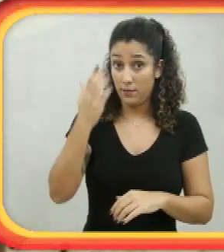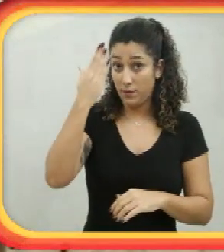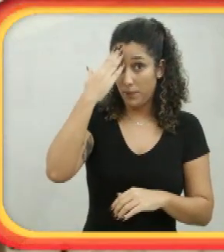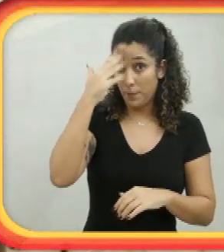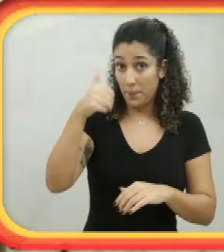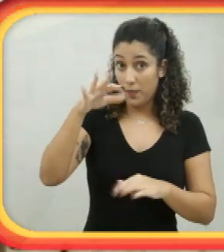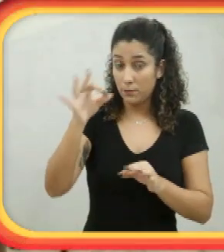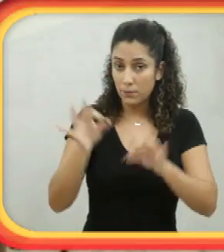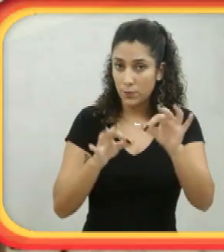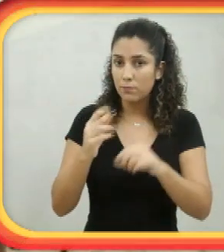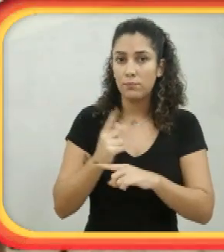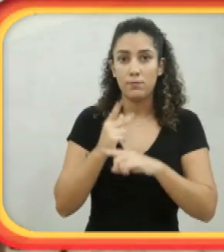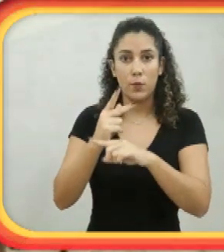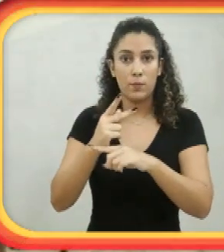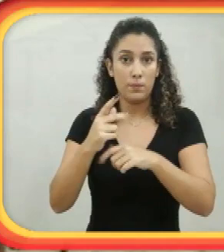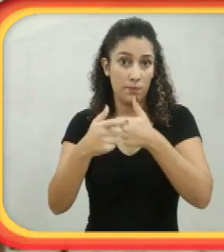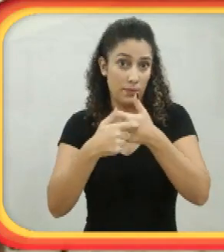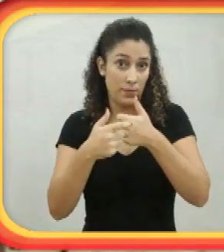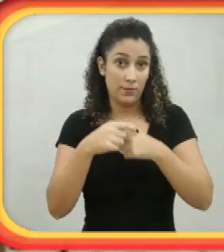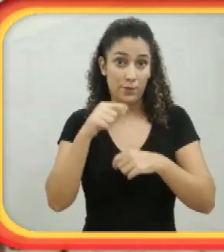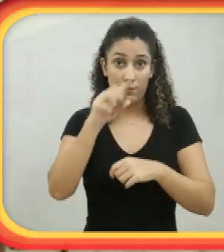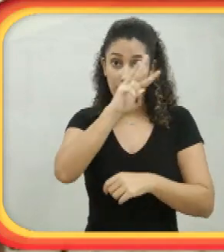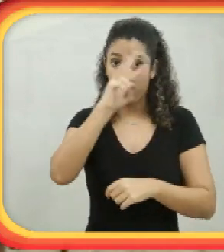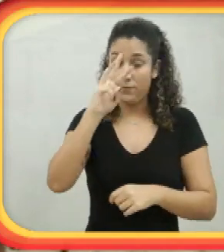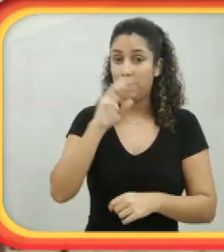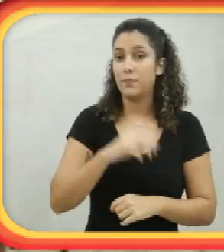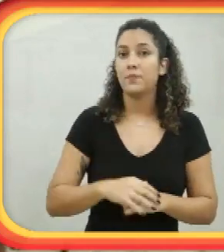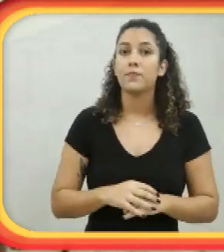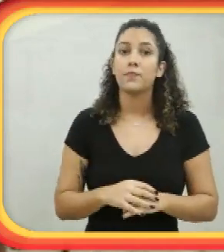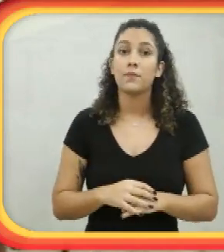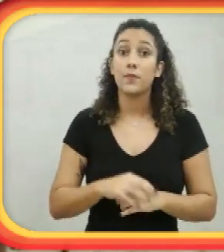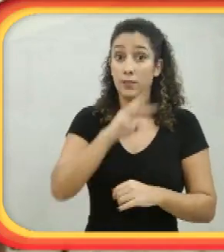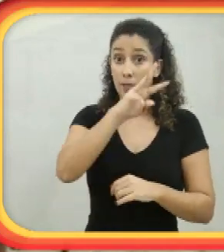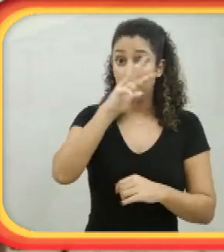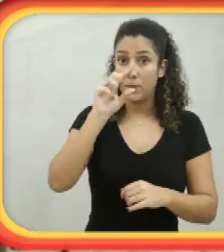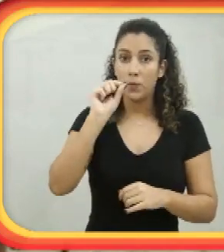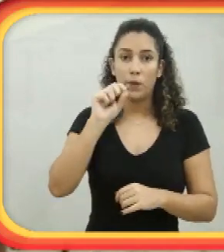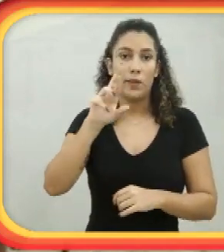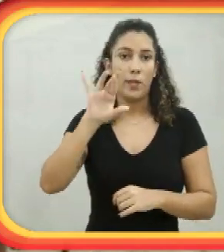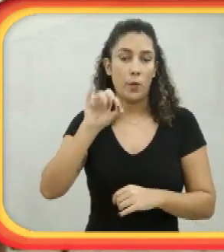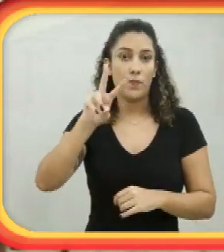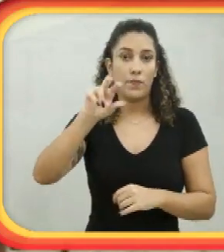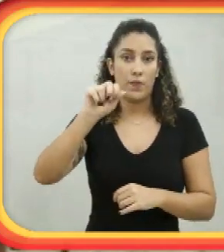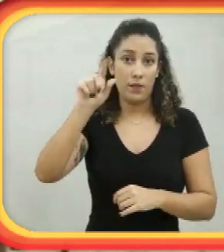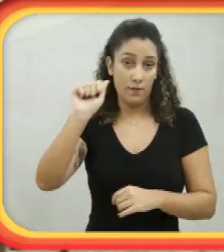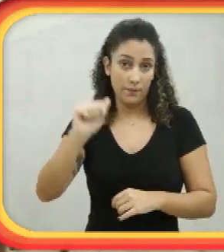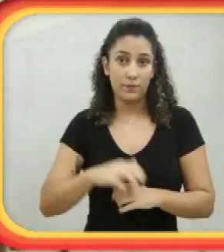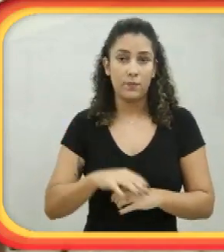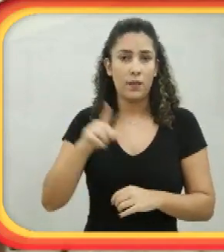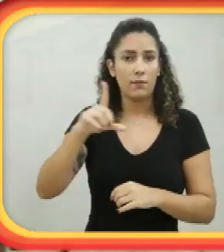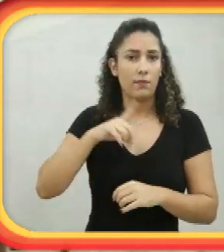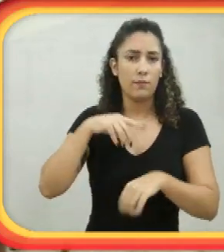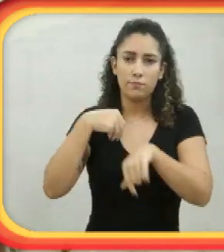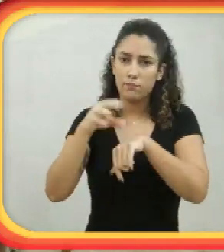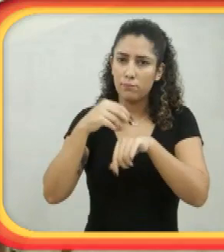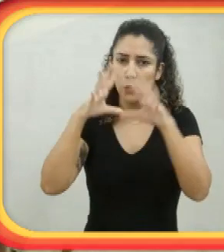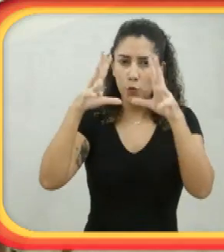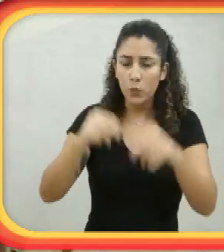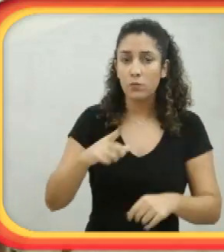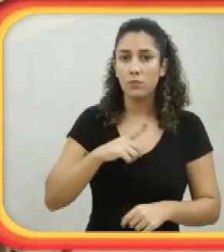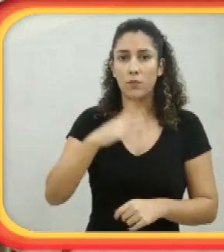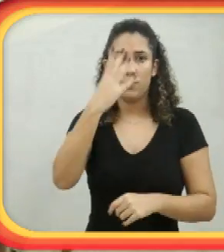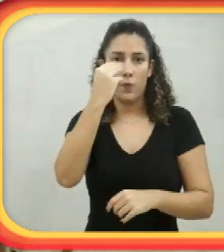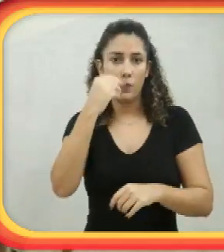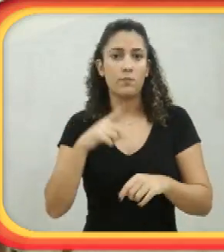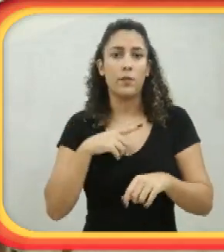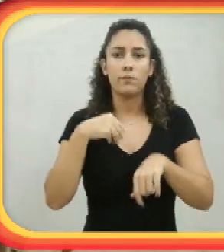do projeto, é procurar pela página na internet, pelo site do Rio Vaá. Lá tem todas as informações, tem fotos,